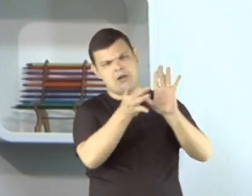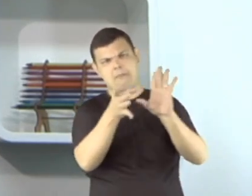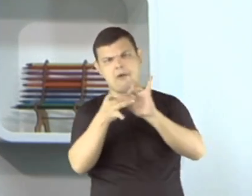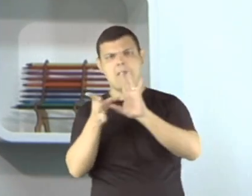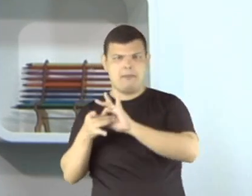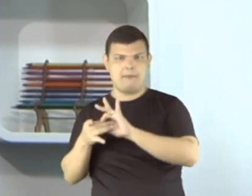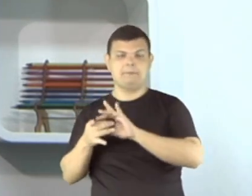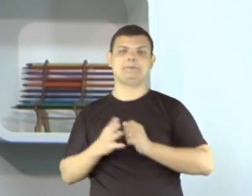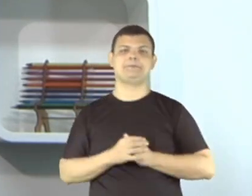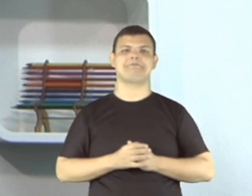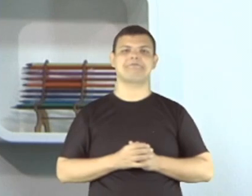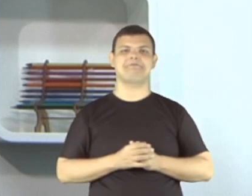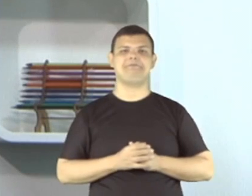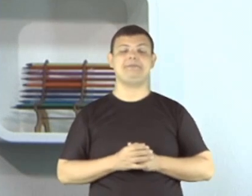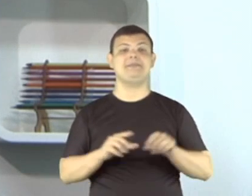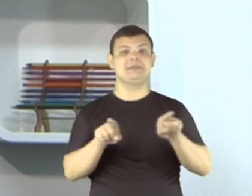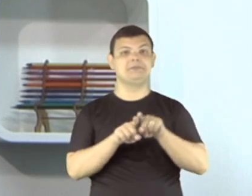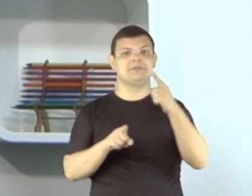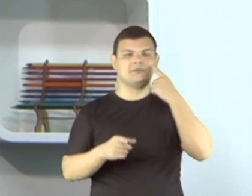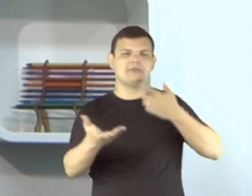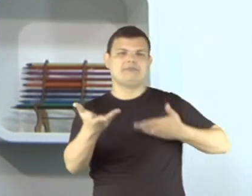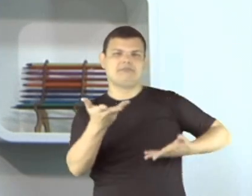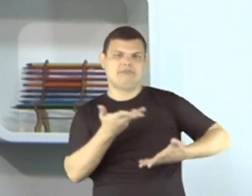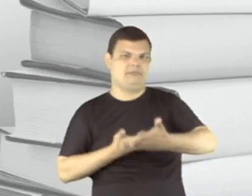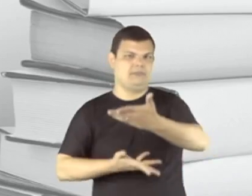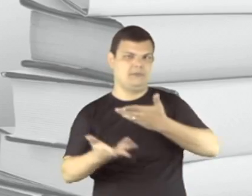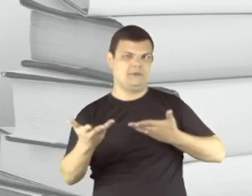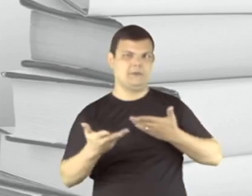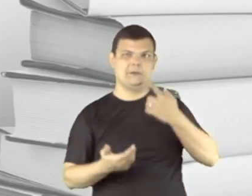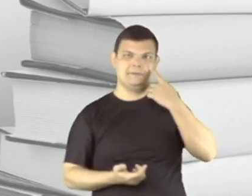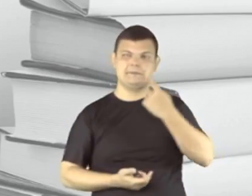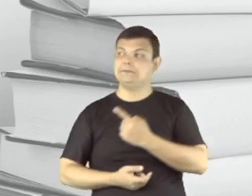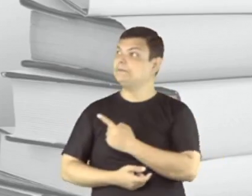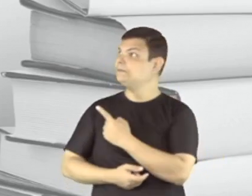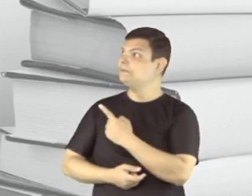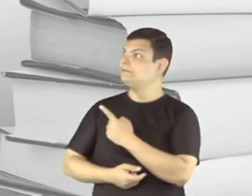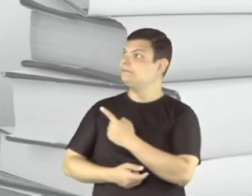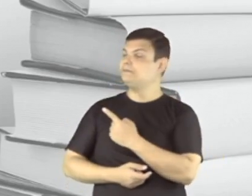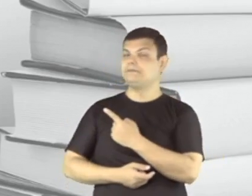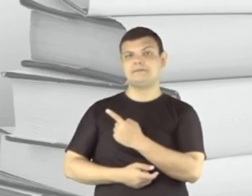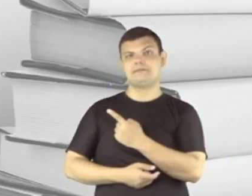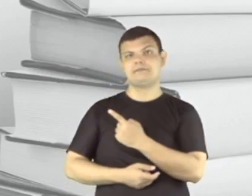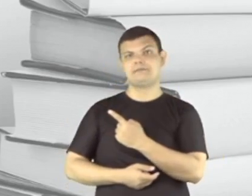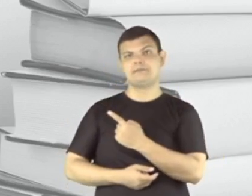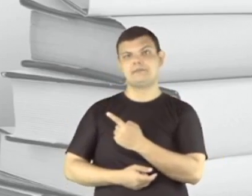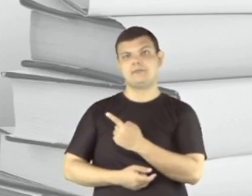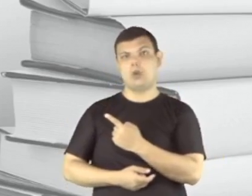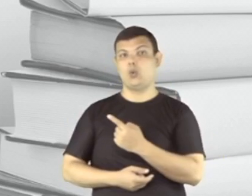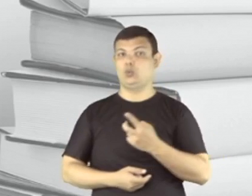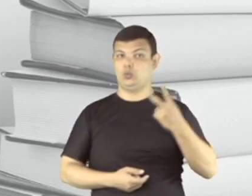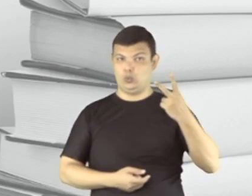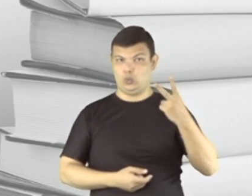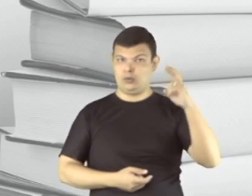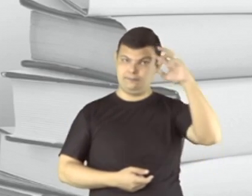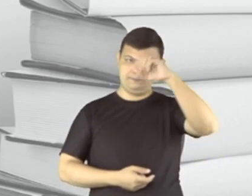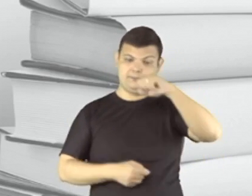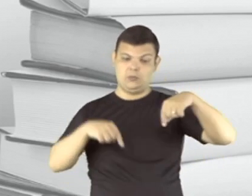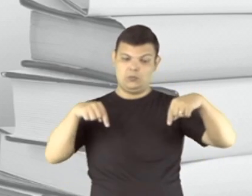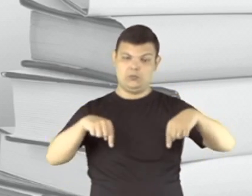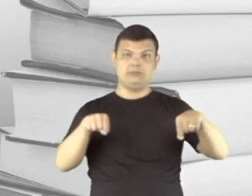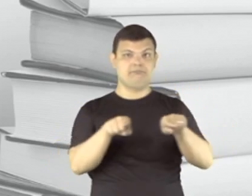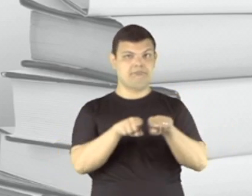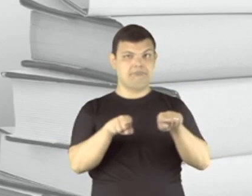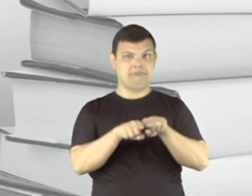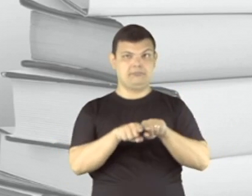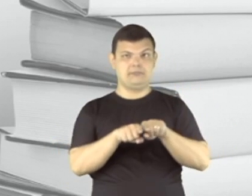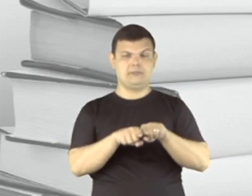acompanhar também a relação que nós temos aqui no nosso slide. Duas relações que nós vamos trabalhar hoje também,